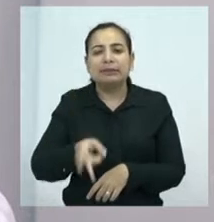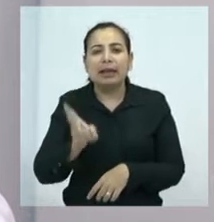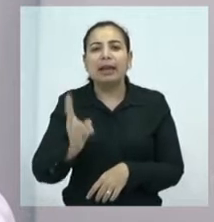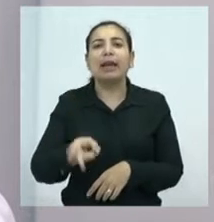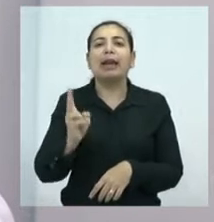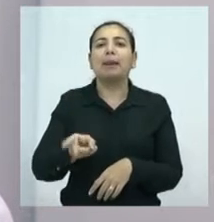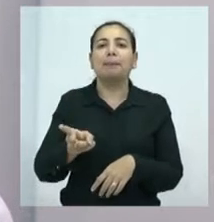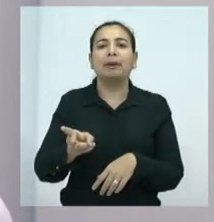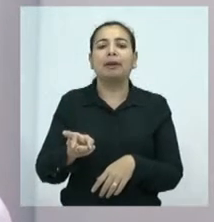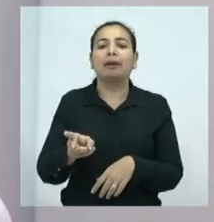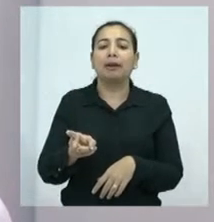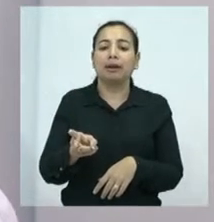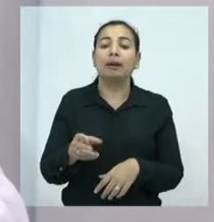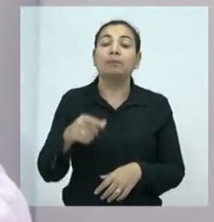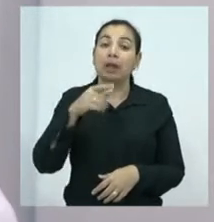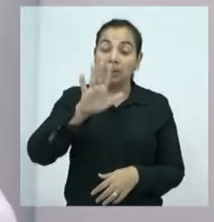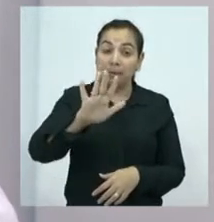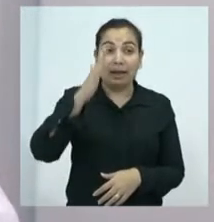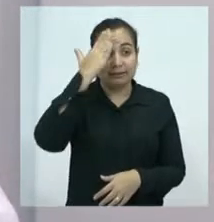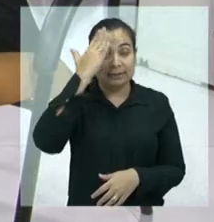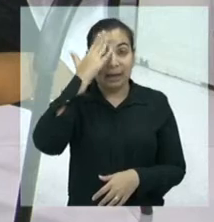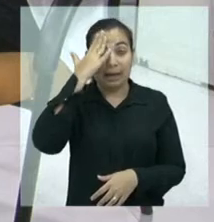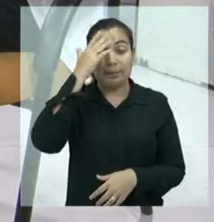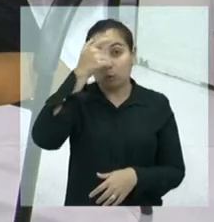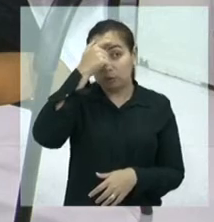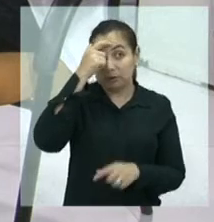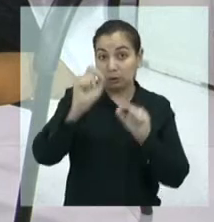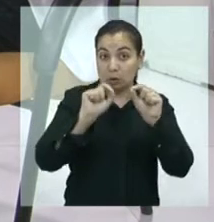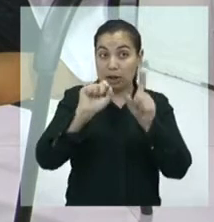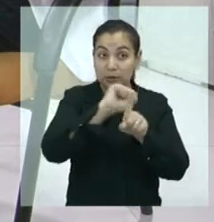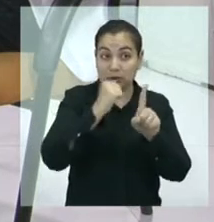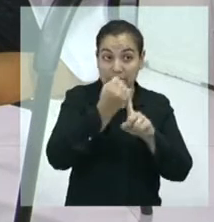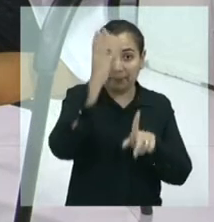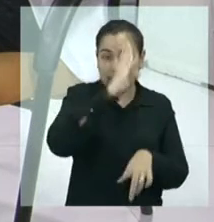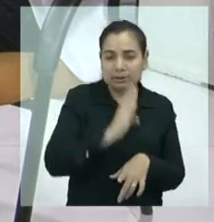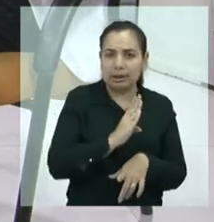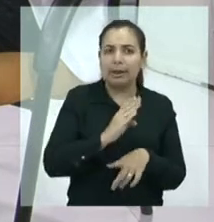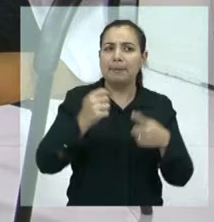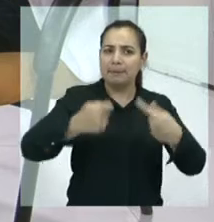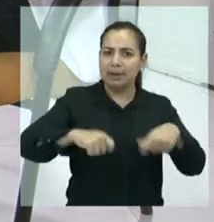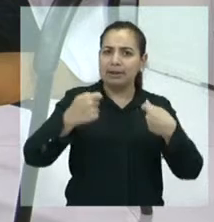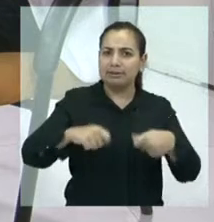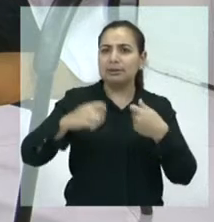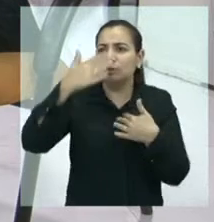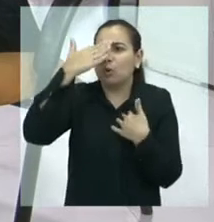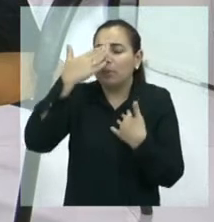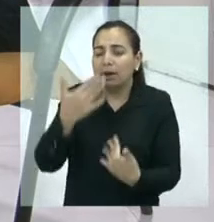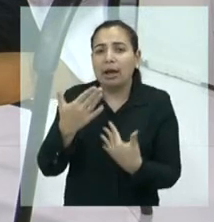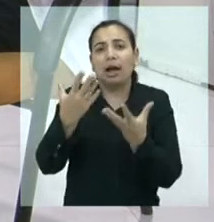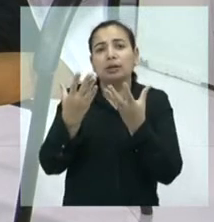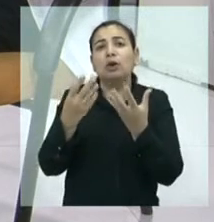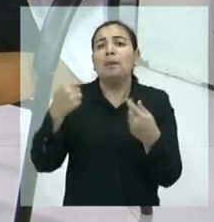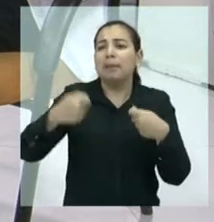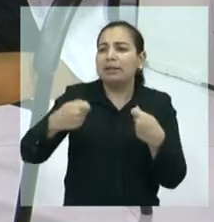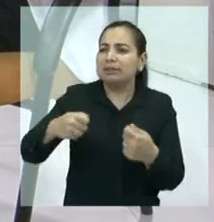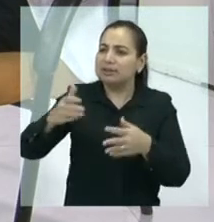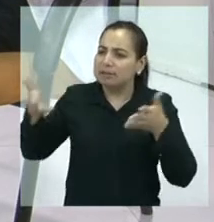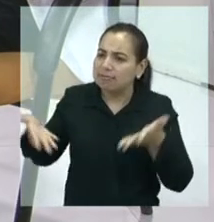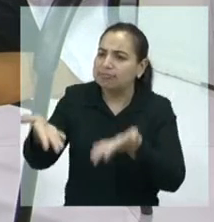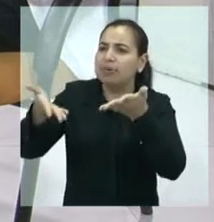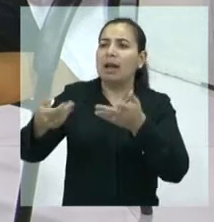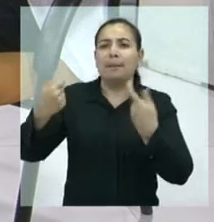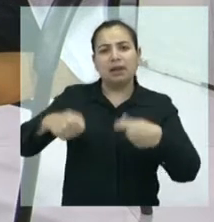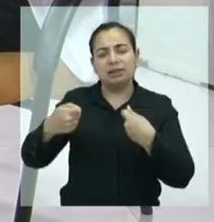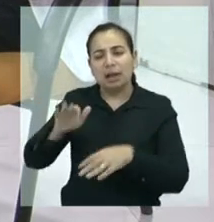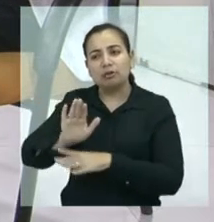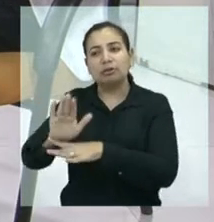ainda muito à população negra. E de uma forma, assim, um pouco sintetizada, como é que o senhor poderia dizer